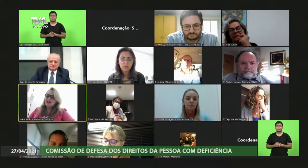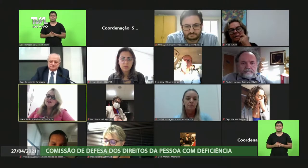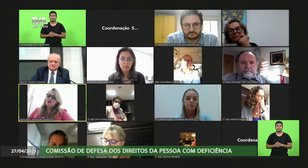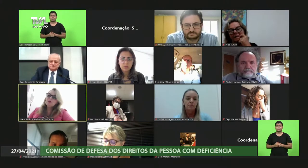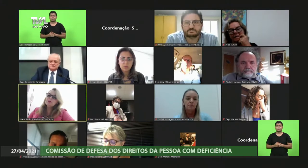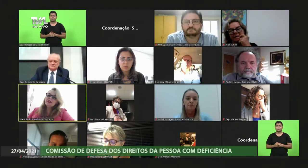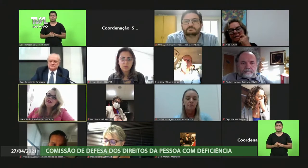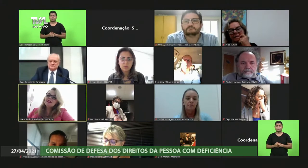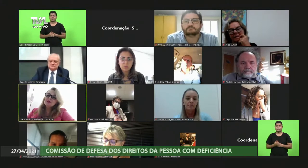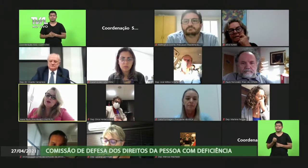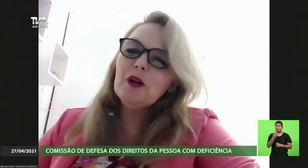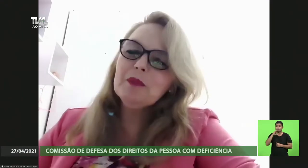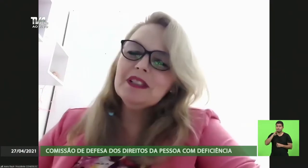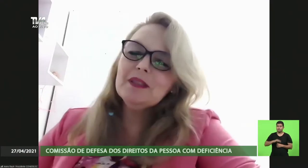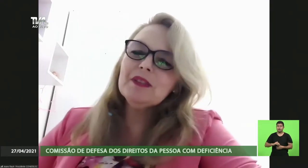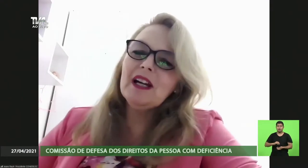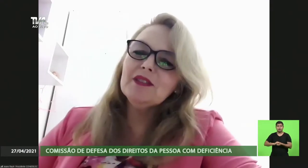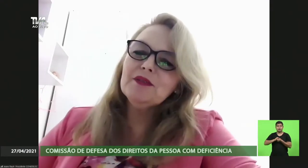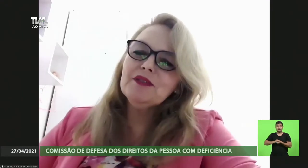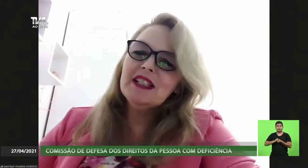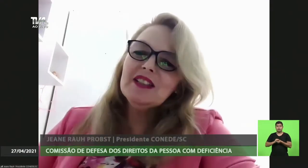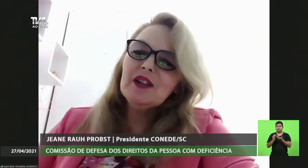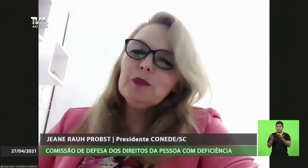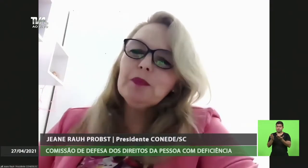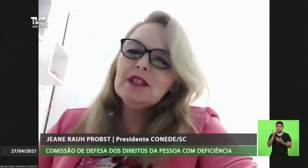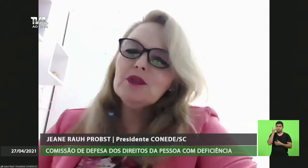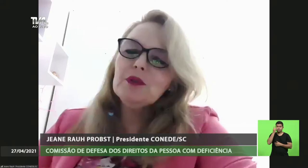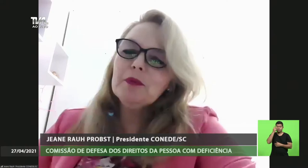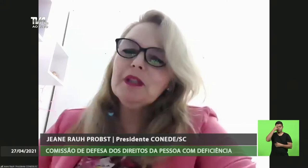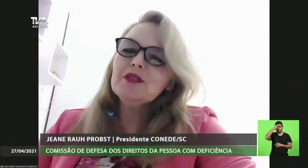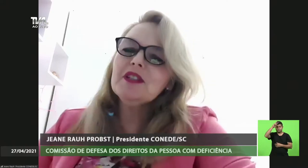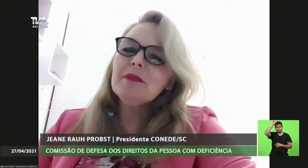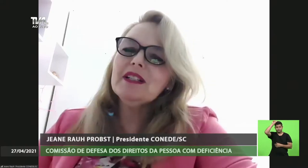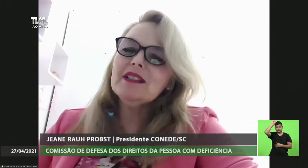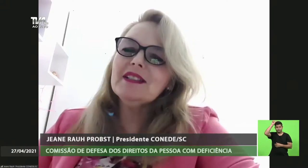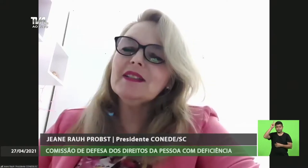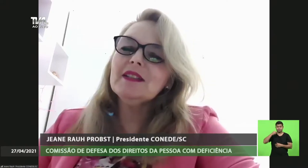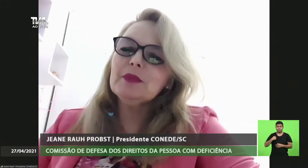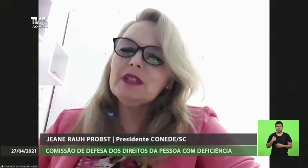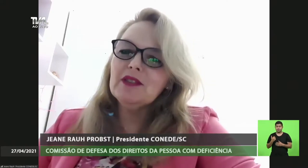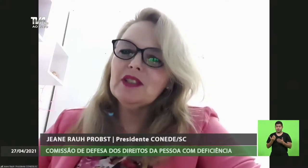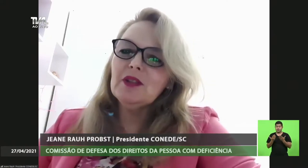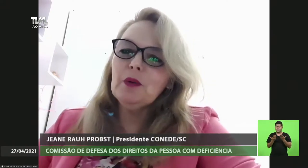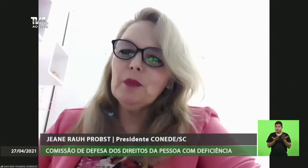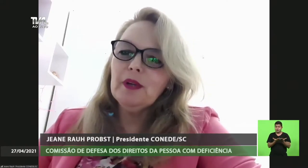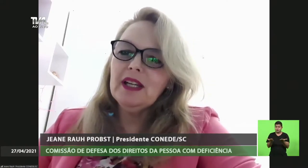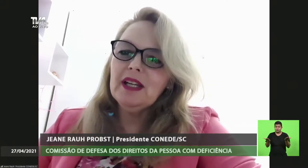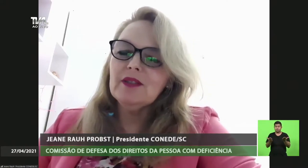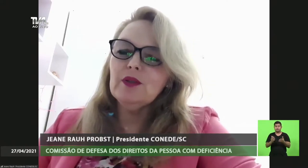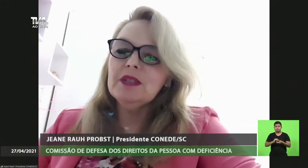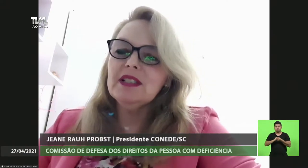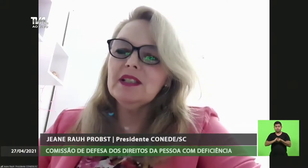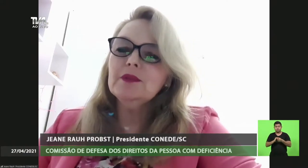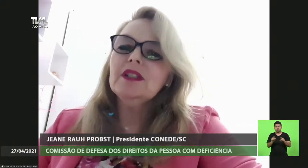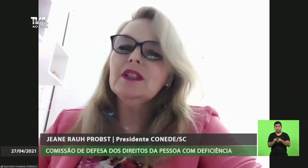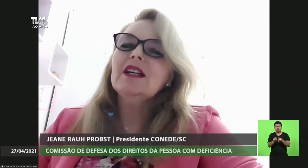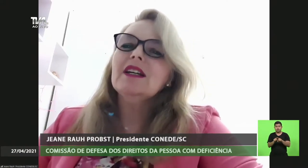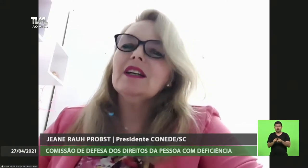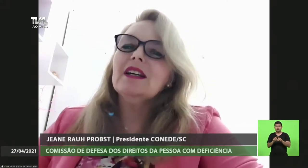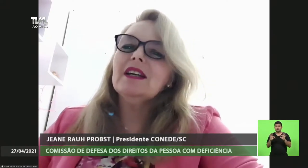Boa tarde, cumprimentando o nobre deputado Vicente Caropreso, cumprimento os demais deputados que compõem essa